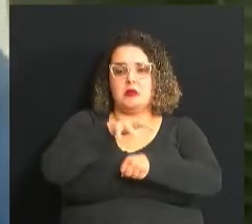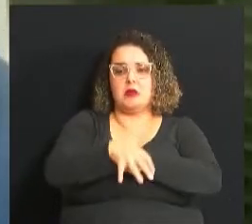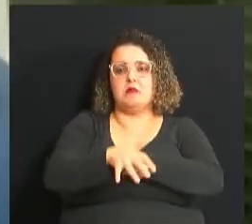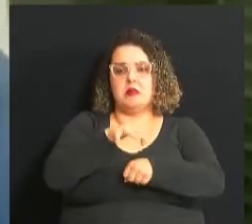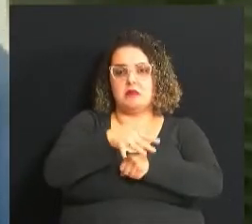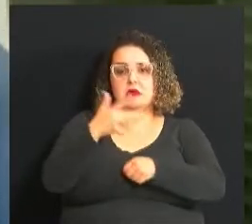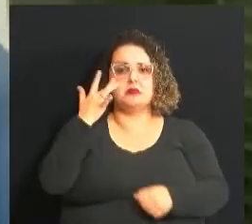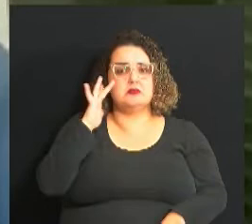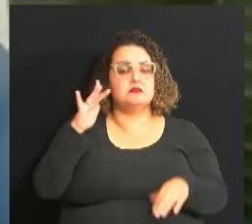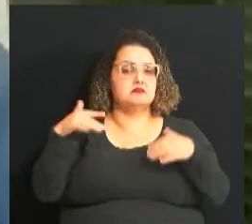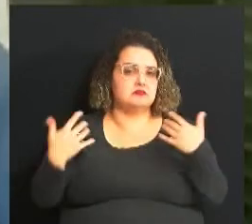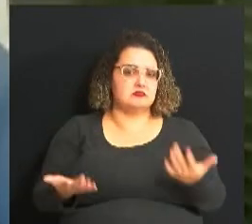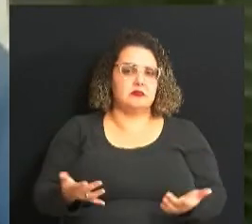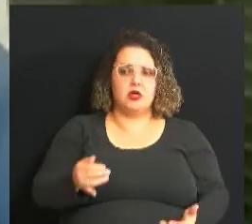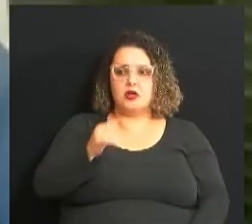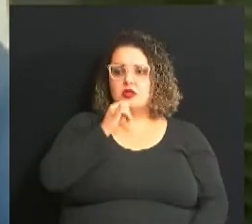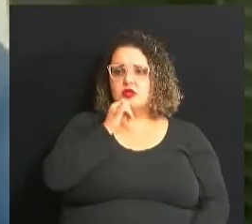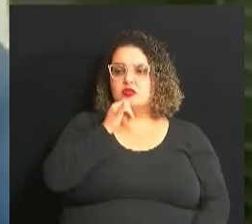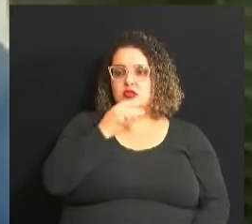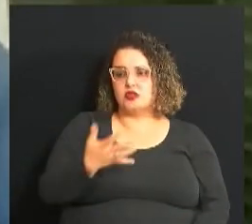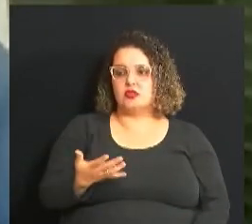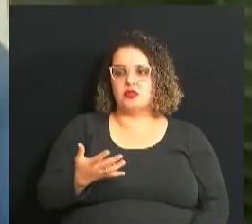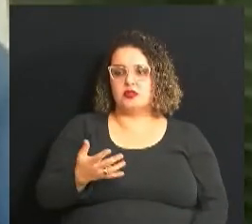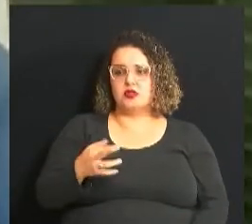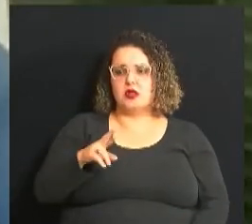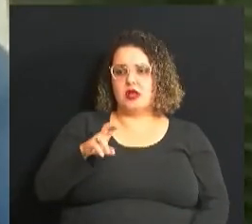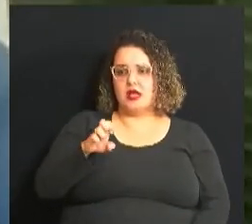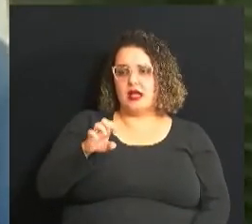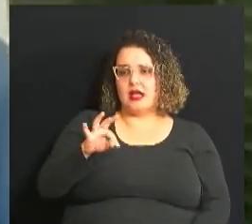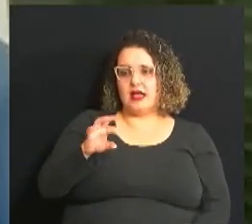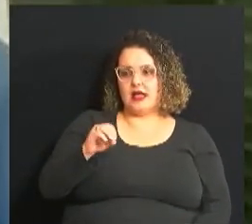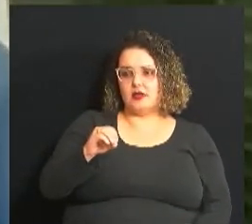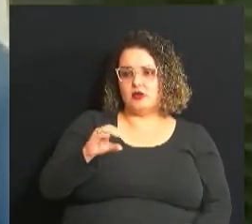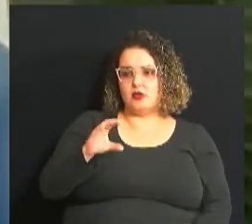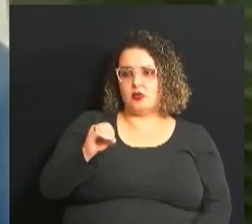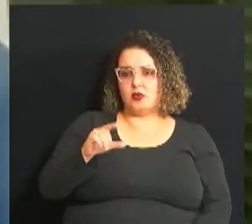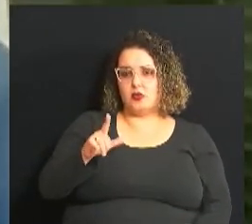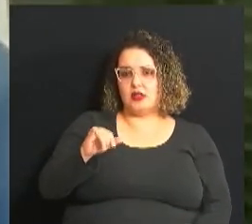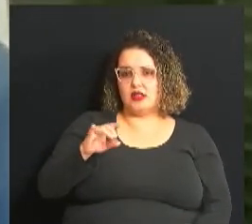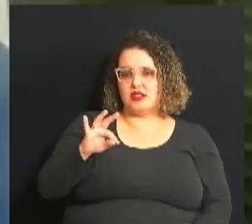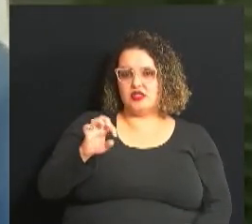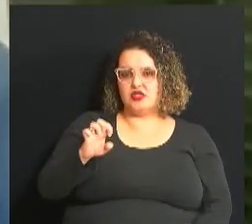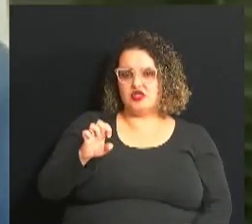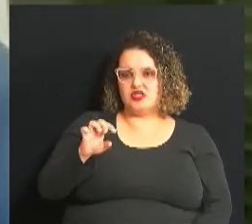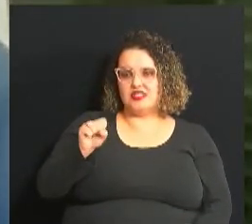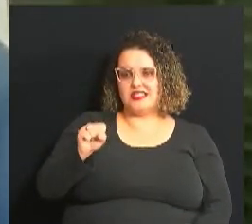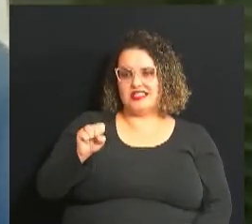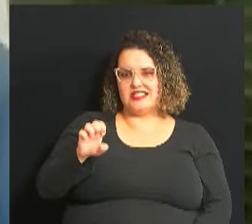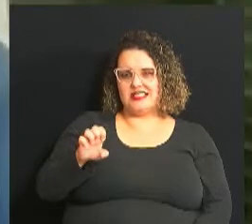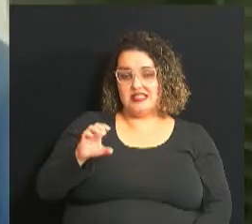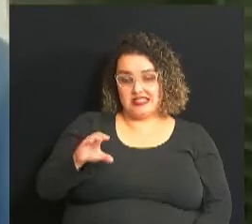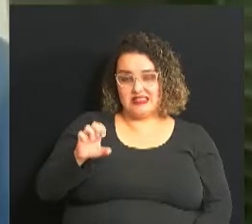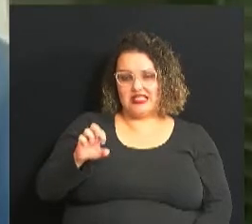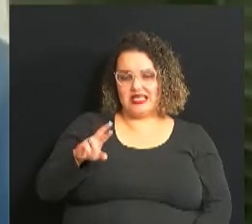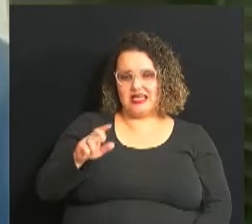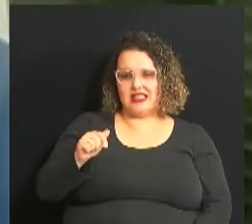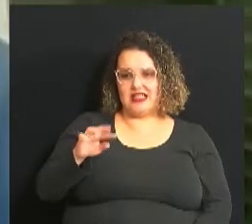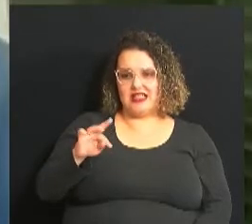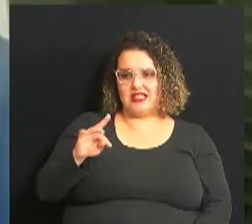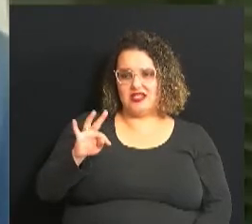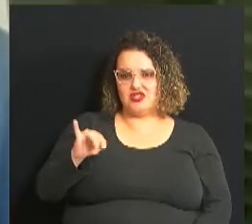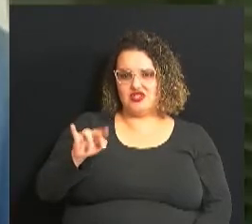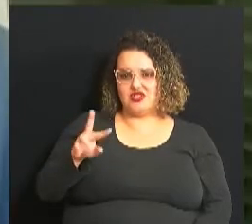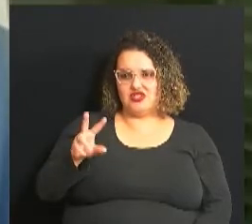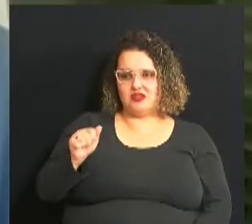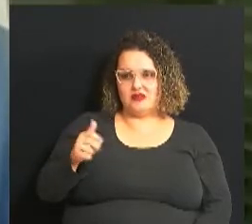causa. Existe, por exemplo, uma doença chamada retocolite ulcerativa. Essa doença não se sabe a causa, mas ela está muito